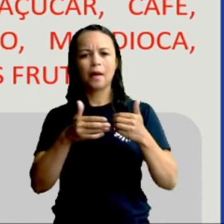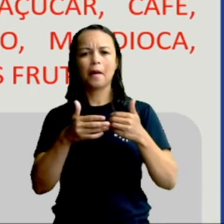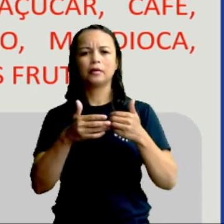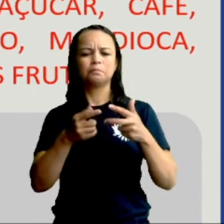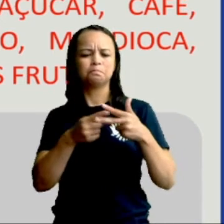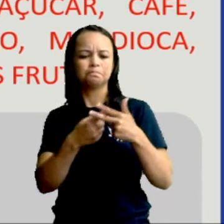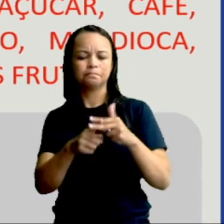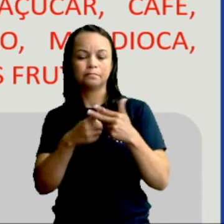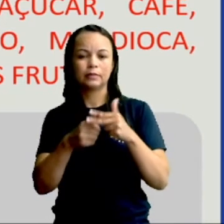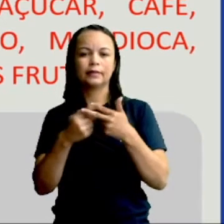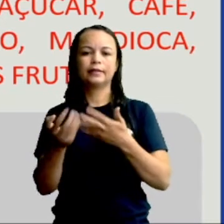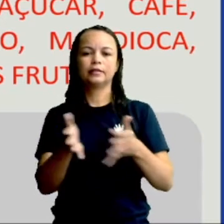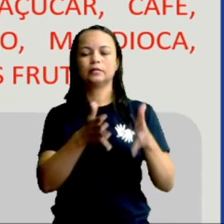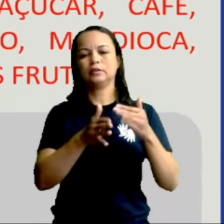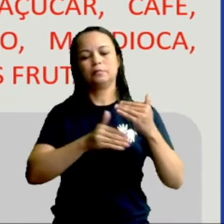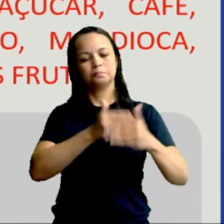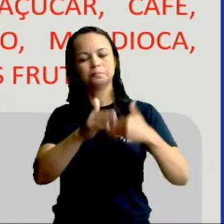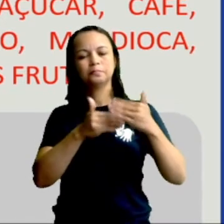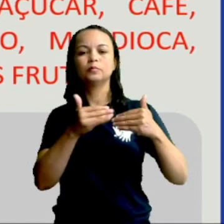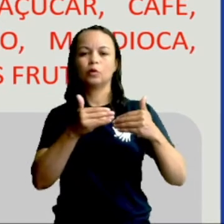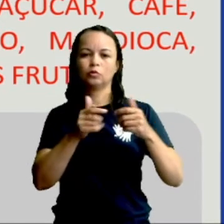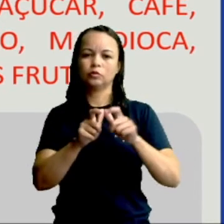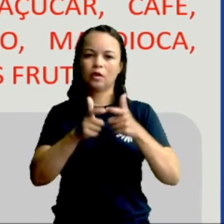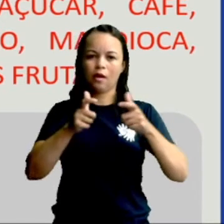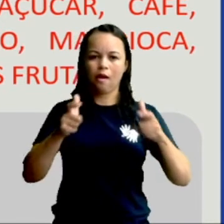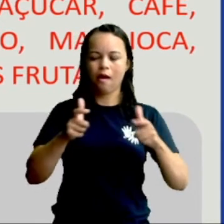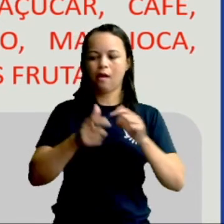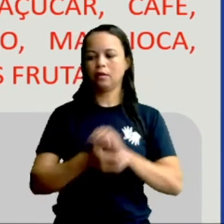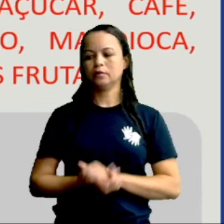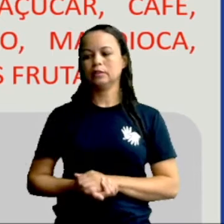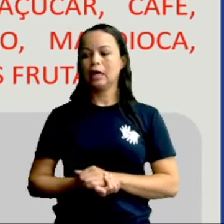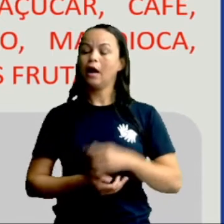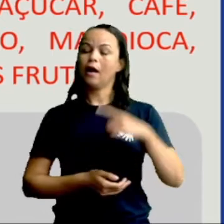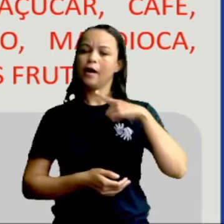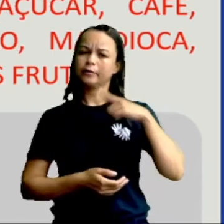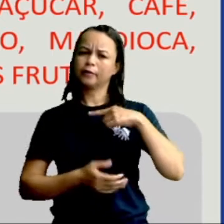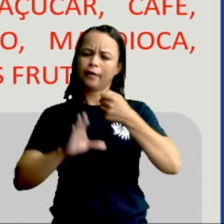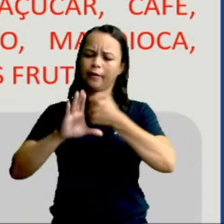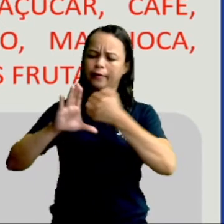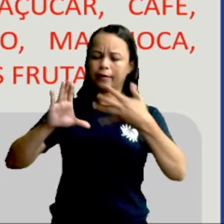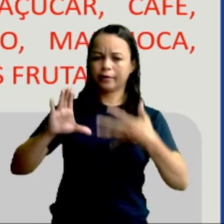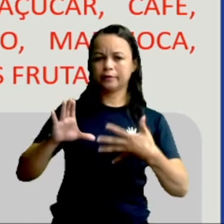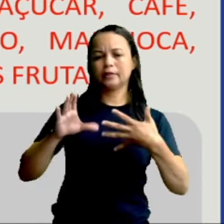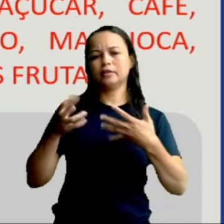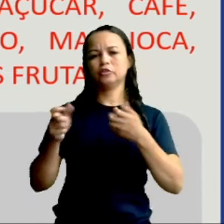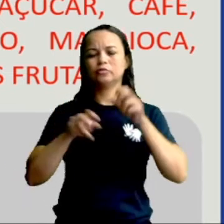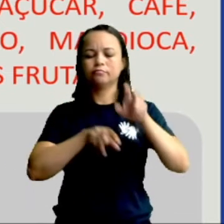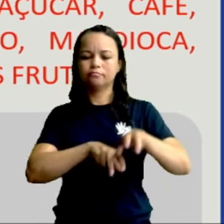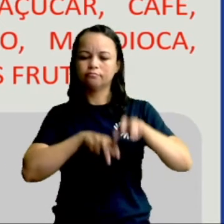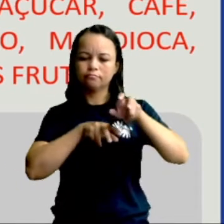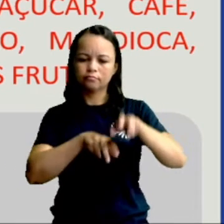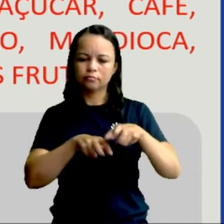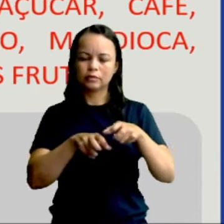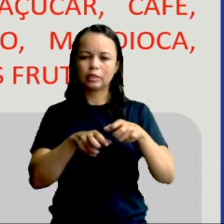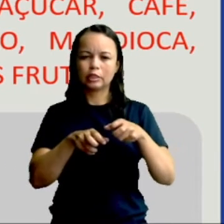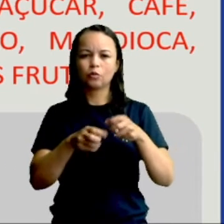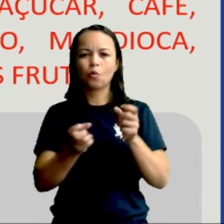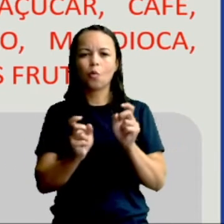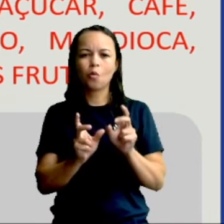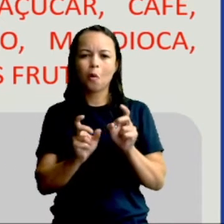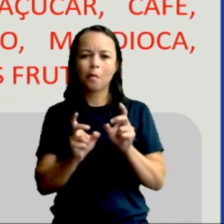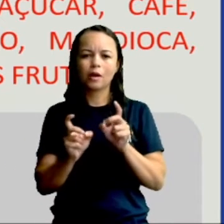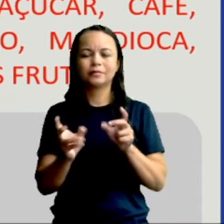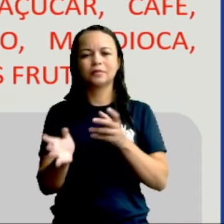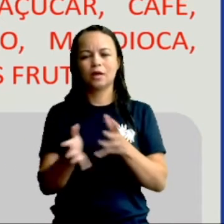mecanizada, o que aumenta a produtividade. E aí você vai ter isso como uma característica da agricultura comercial, né?